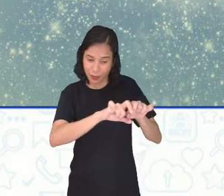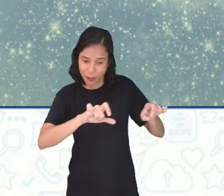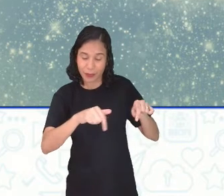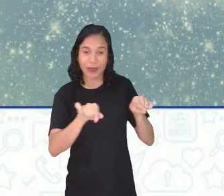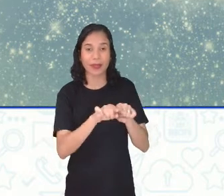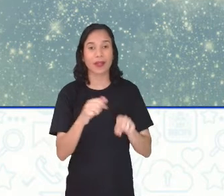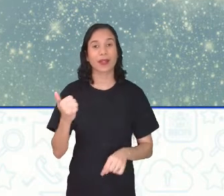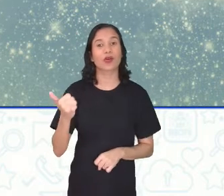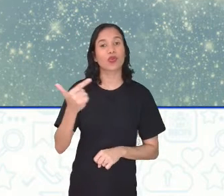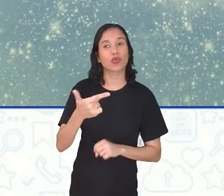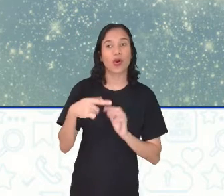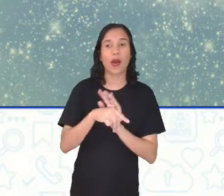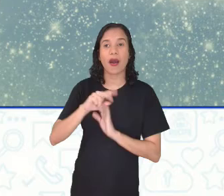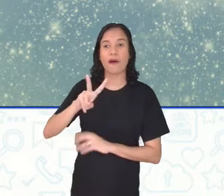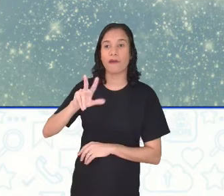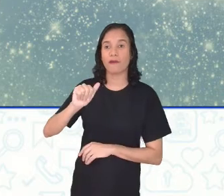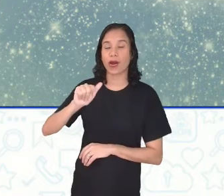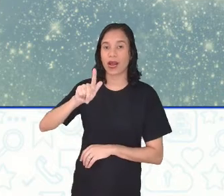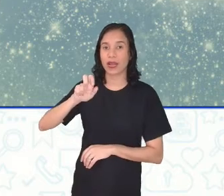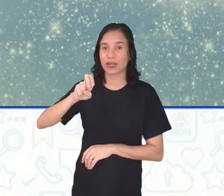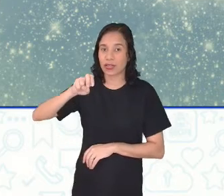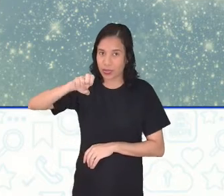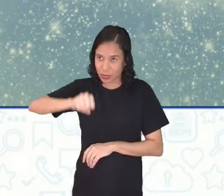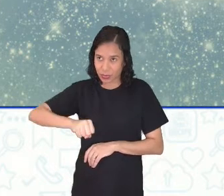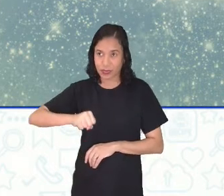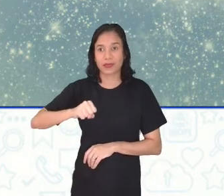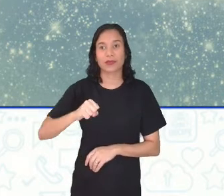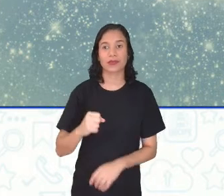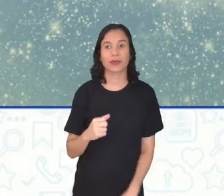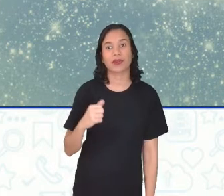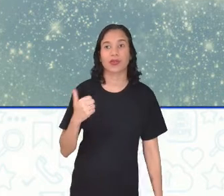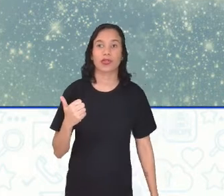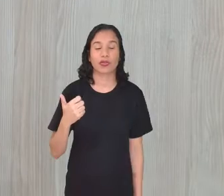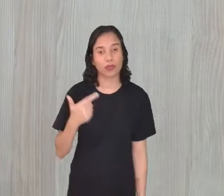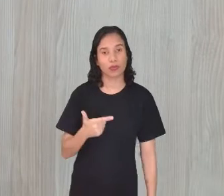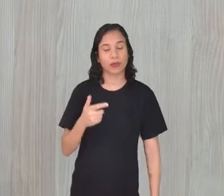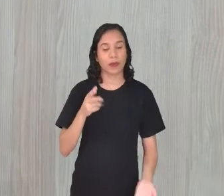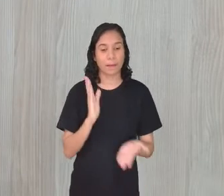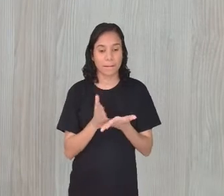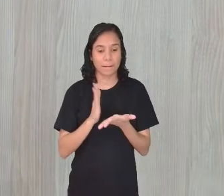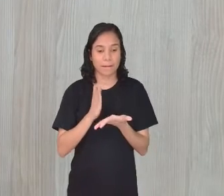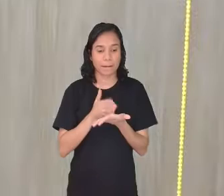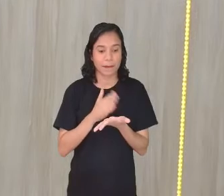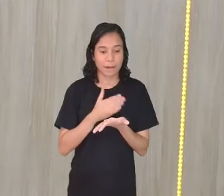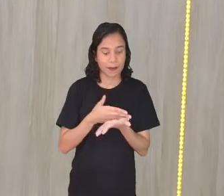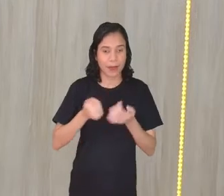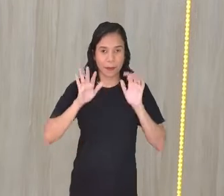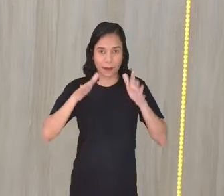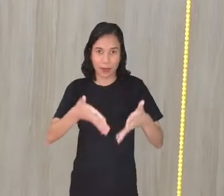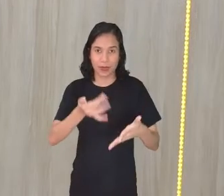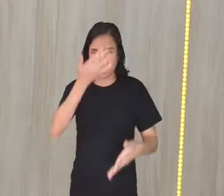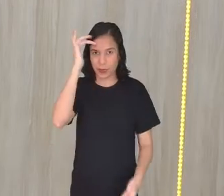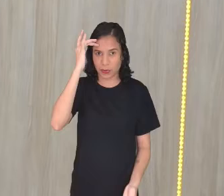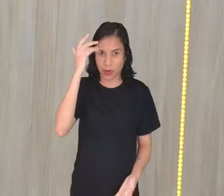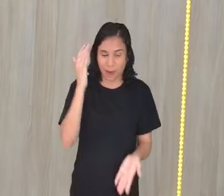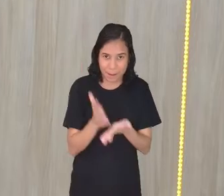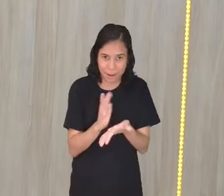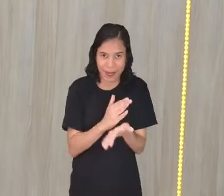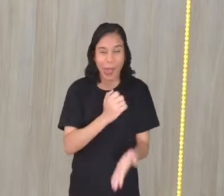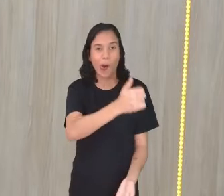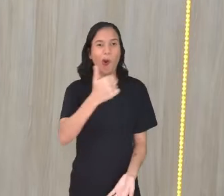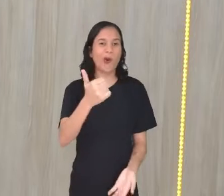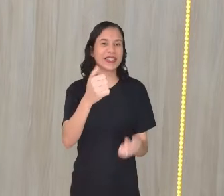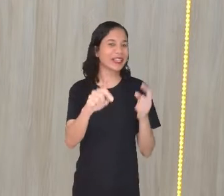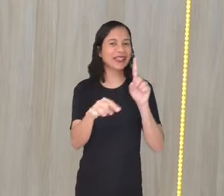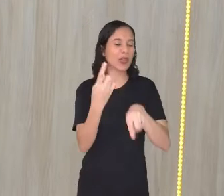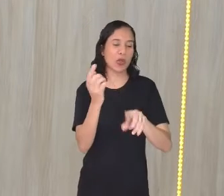e 12 vagens picadas. Eu gostei da quantidade, 12 vagens picadas. Porque é muito preciso. Se você picar 11 vagens, já